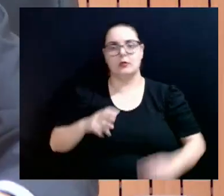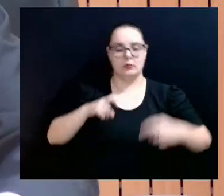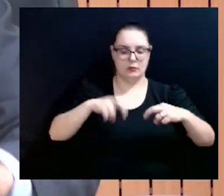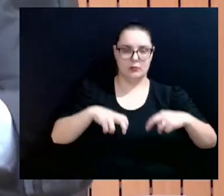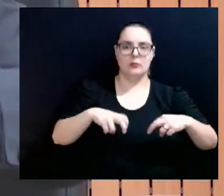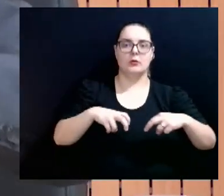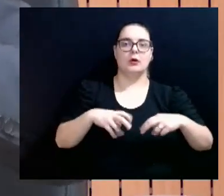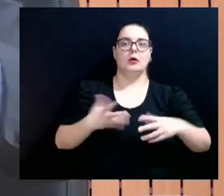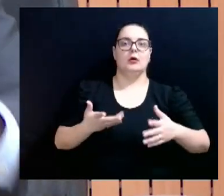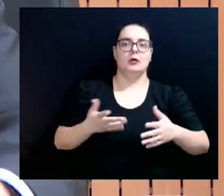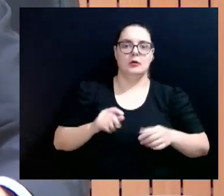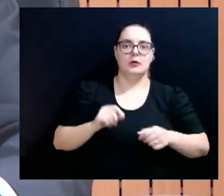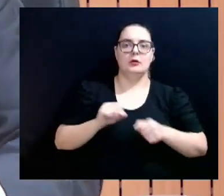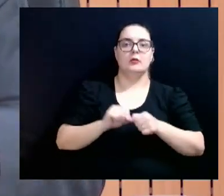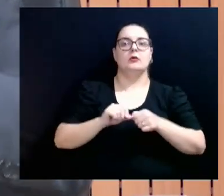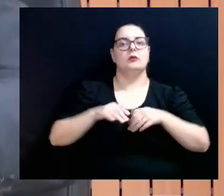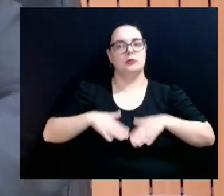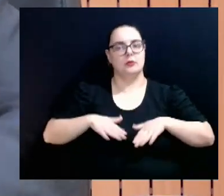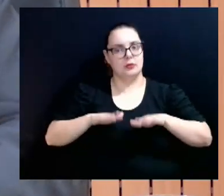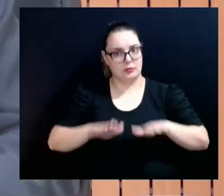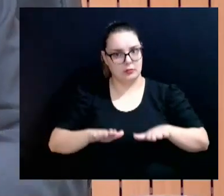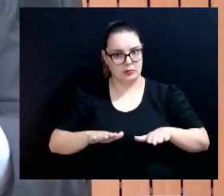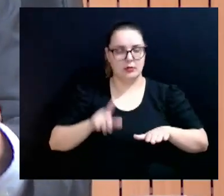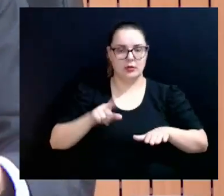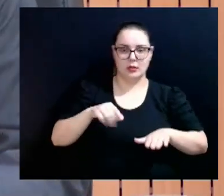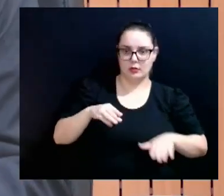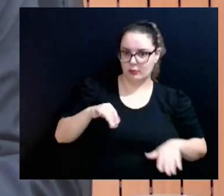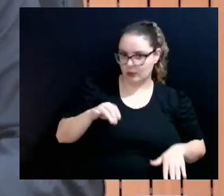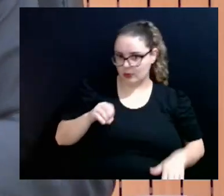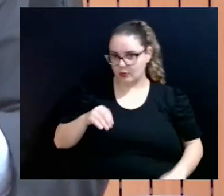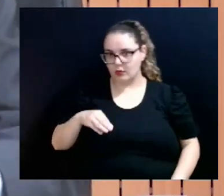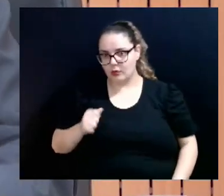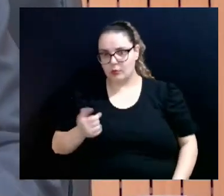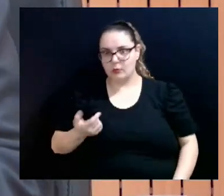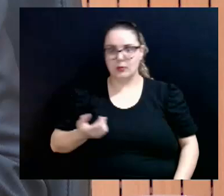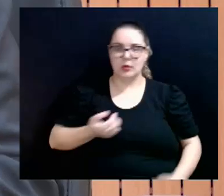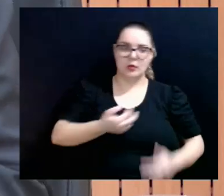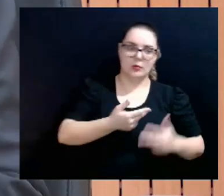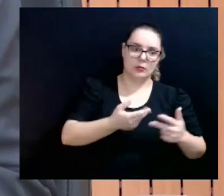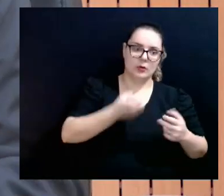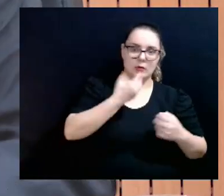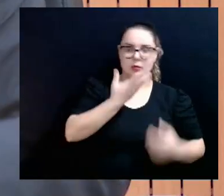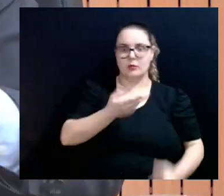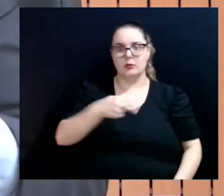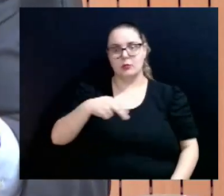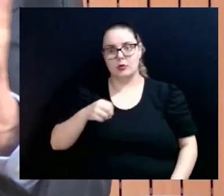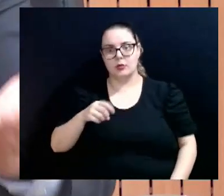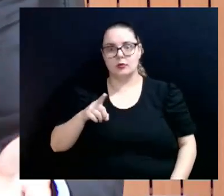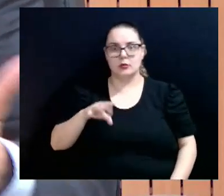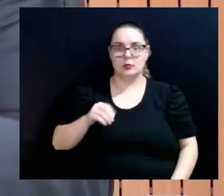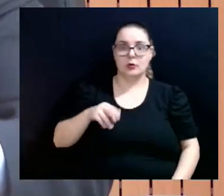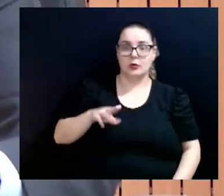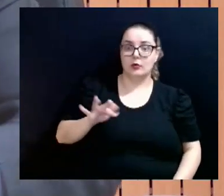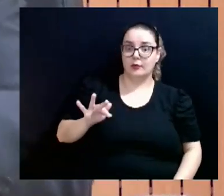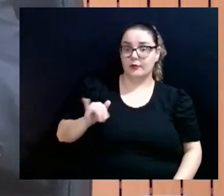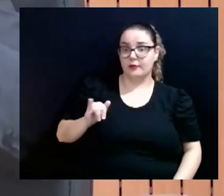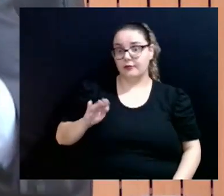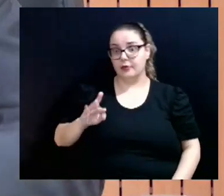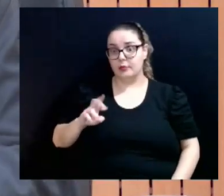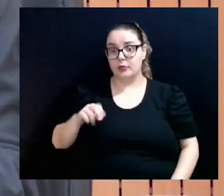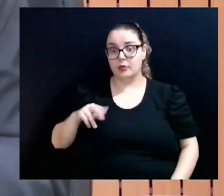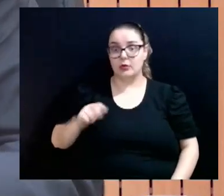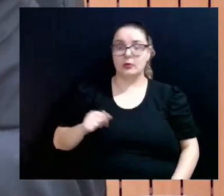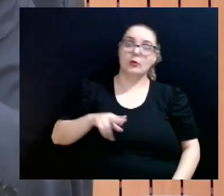fique tranquila, é um mioma, é alguma coisa benigna, um nódulo benigno, é um fibroma de ovário, ou é um câncer de ovário, você tem que procurar